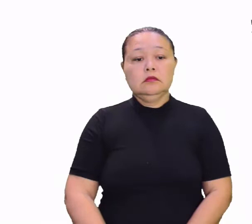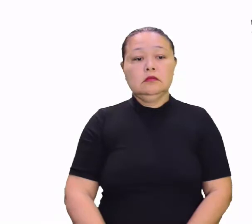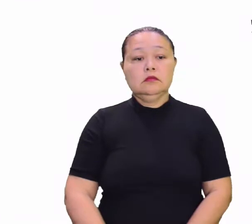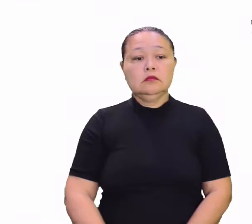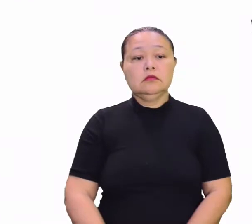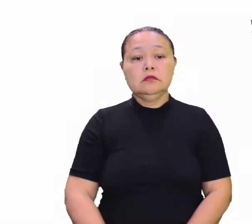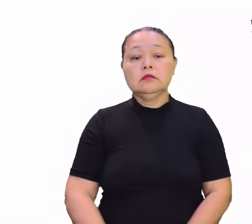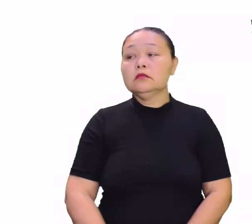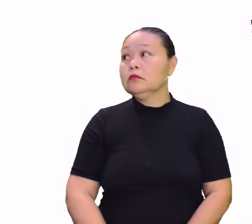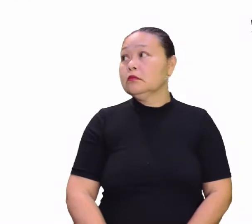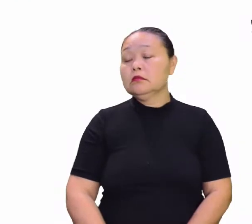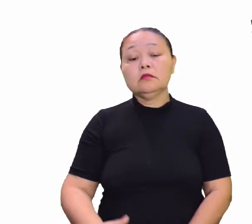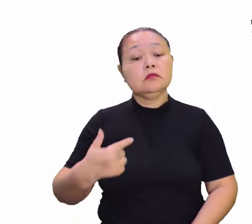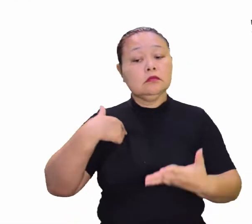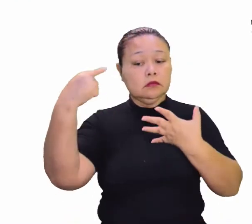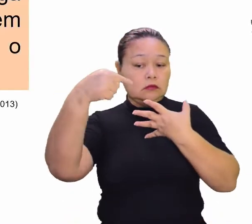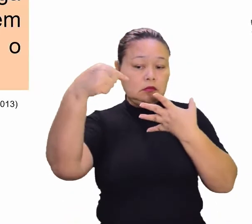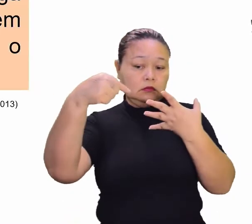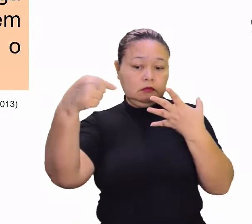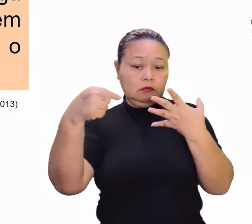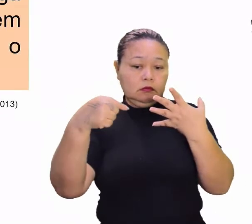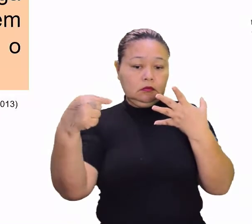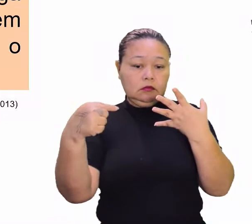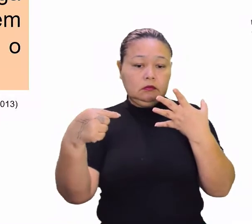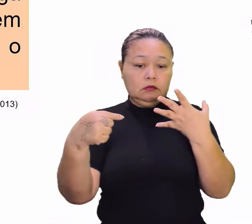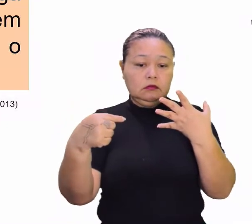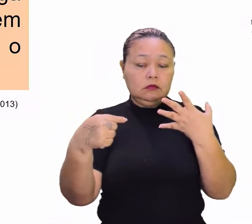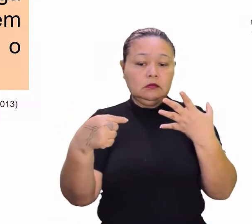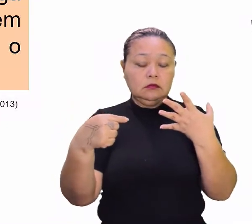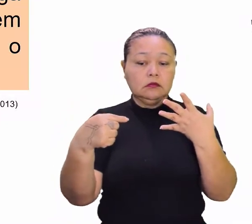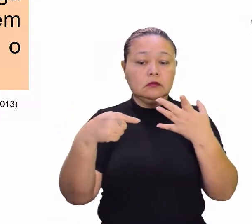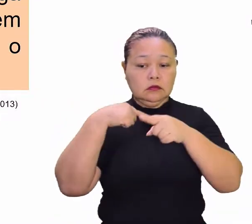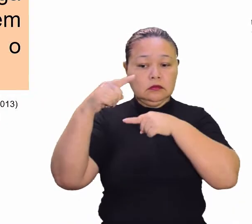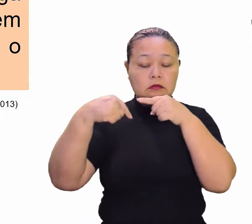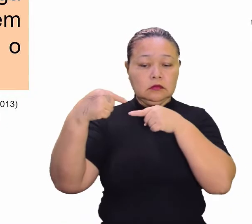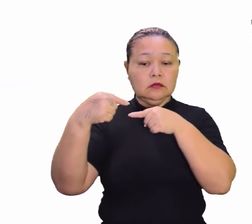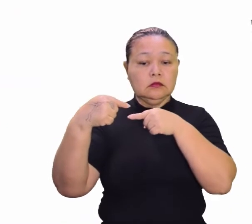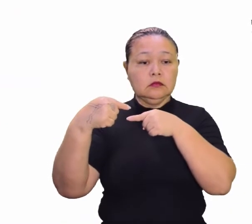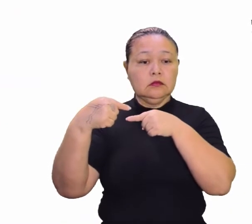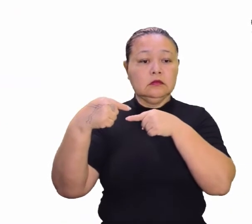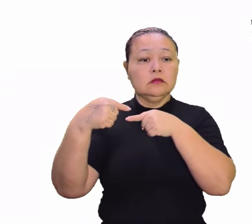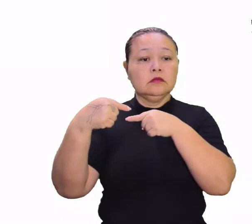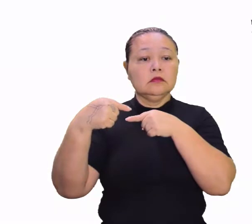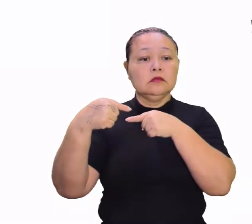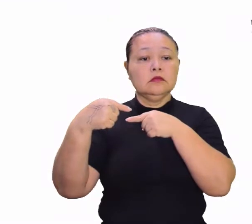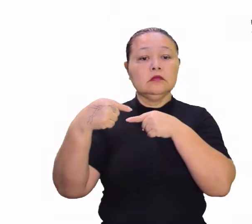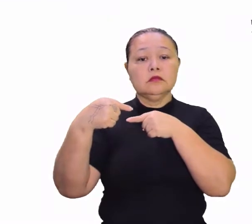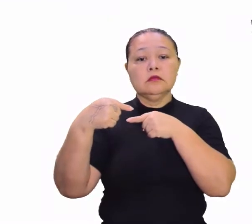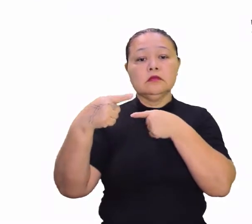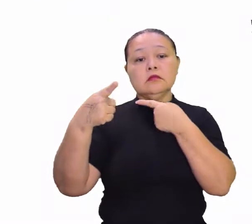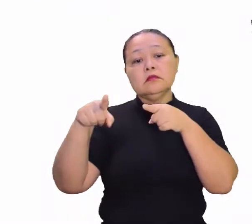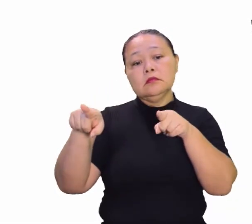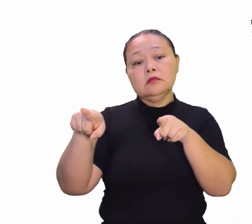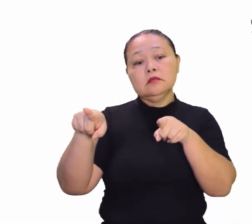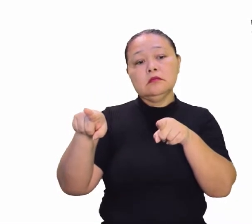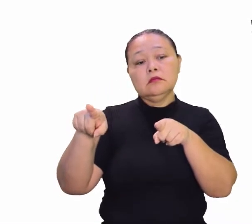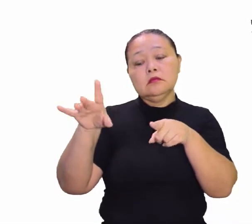E esses fatores aí a gente pode colocar, né? Vai no próximo slide, vai falar mesmo, professor Jorge? A questão aí